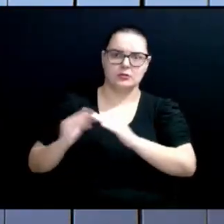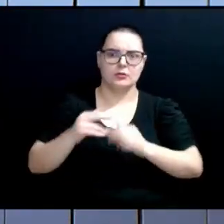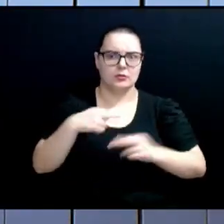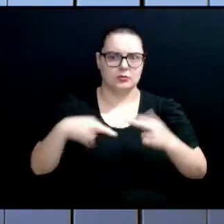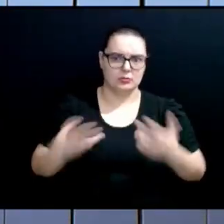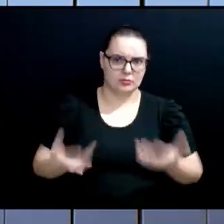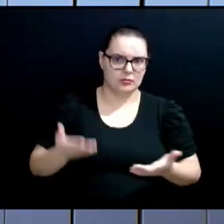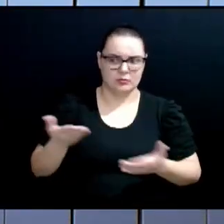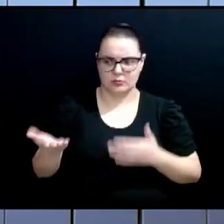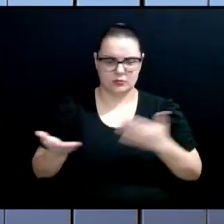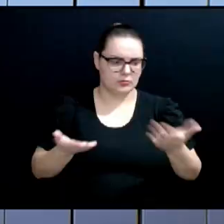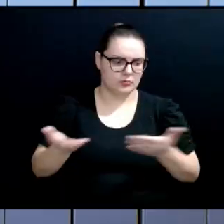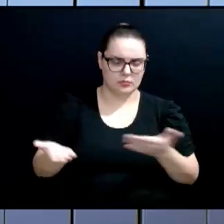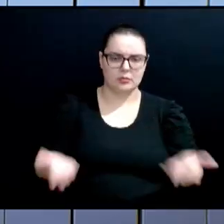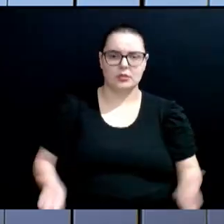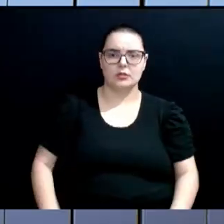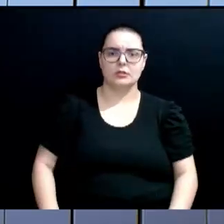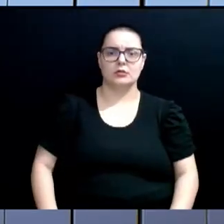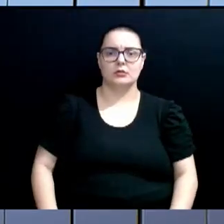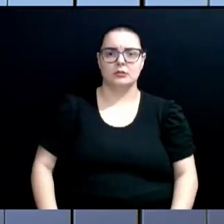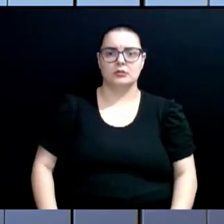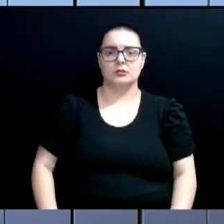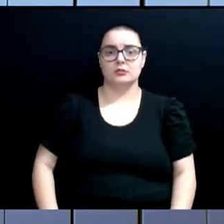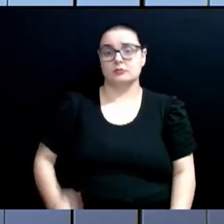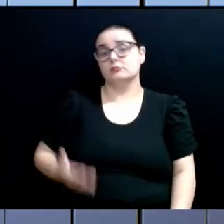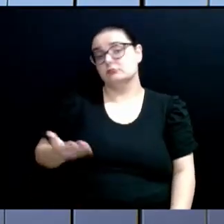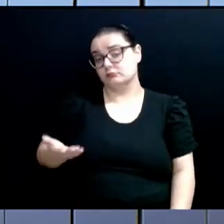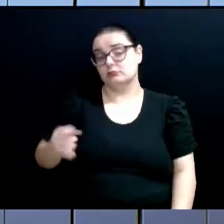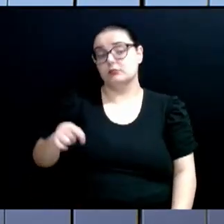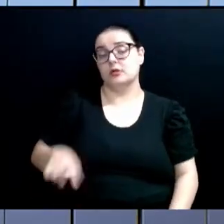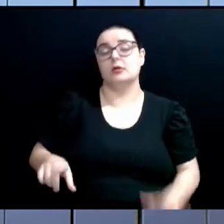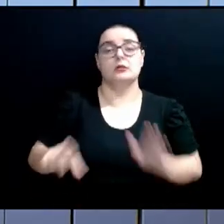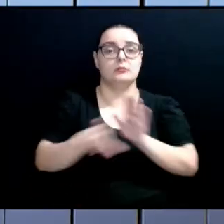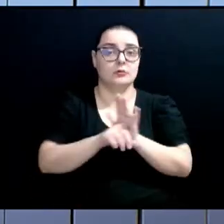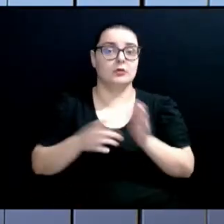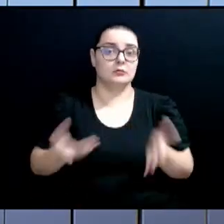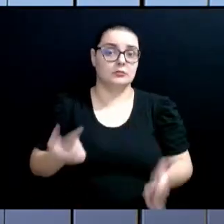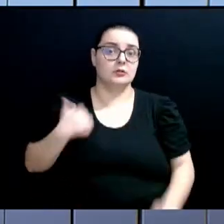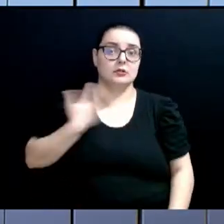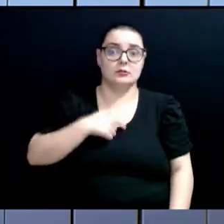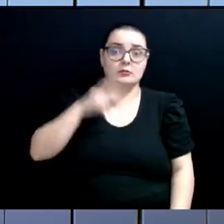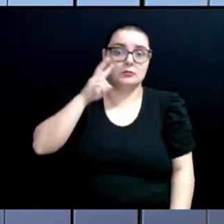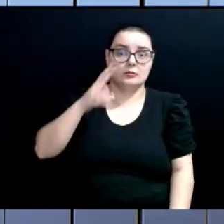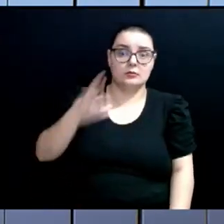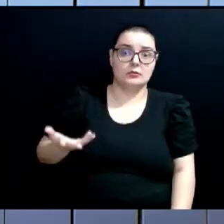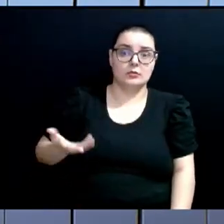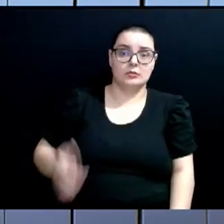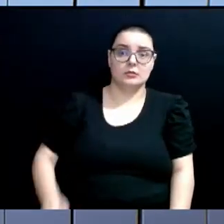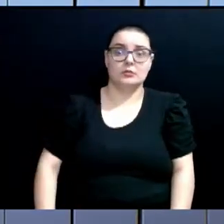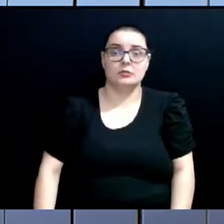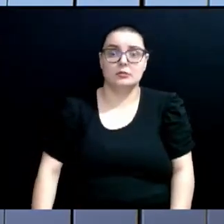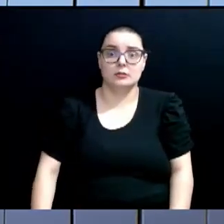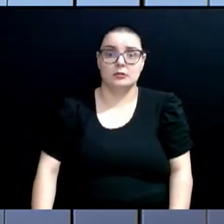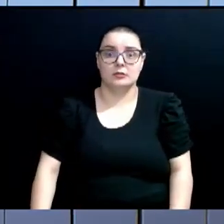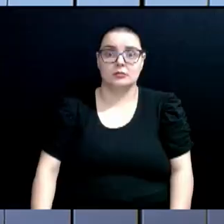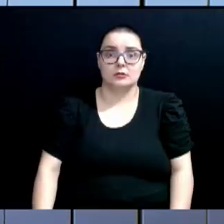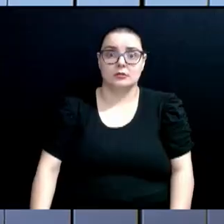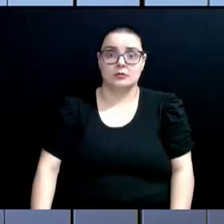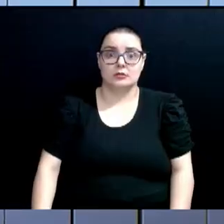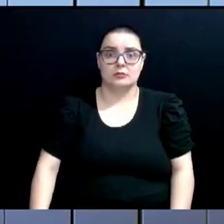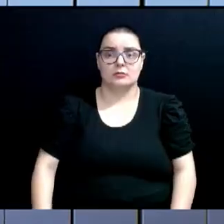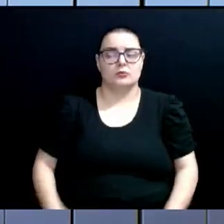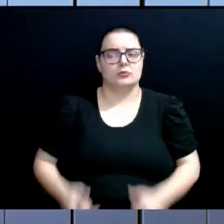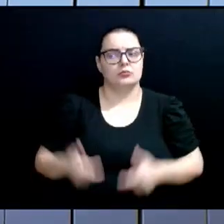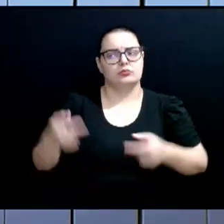né? Então, quer dizer, essa é uma legislação em que a gente está vendo, por exemplo, uma enorme discussão,